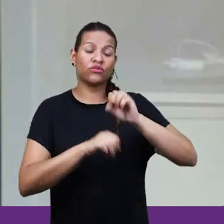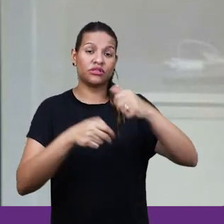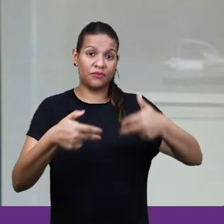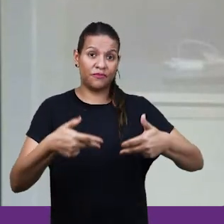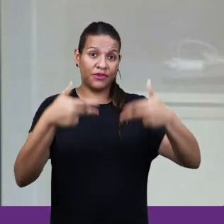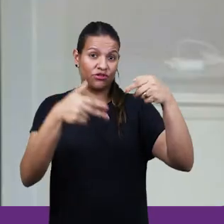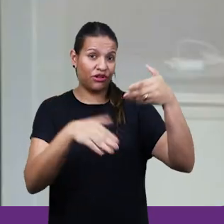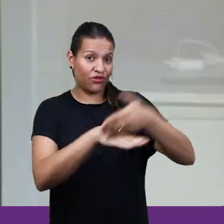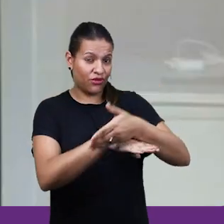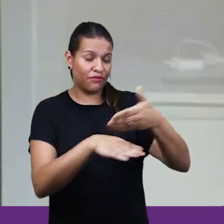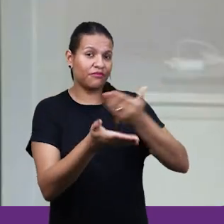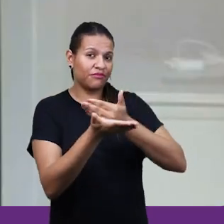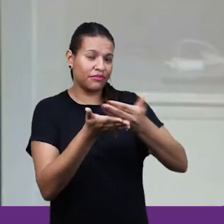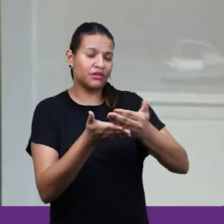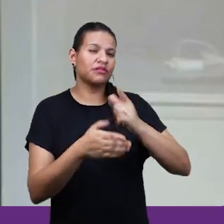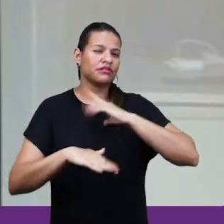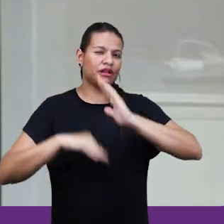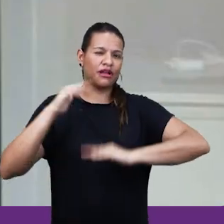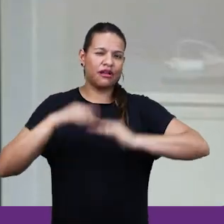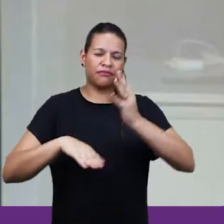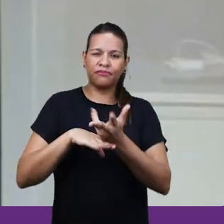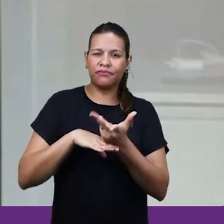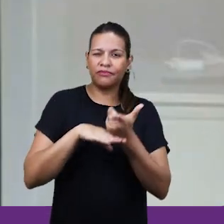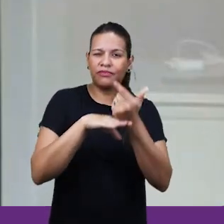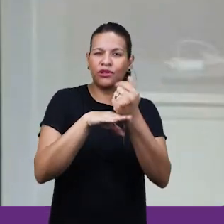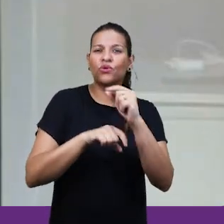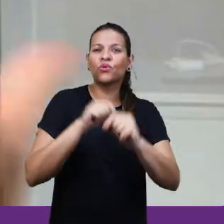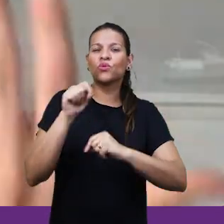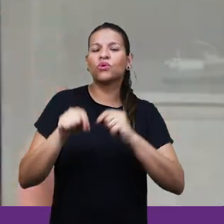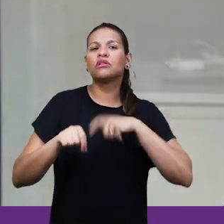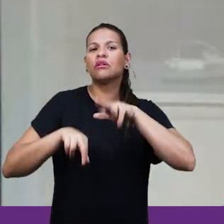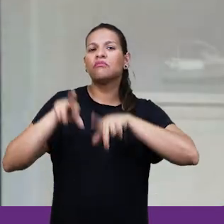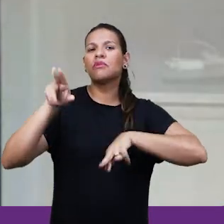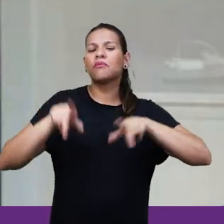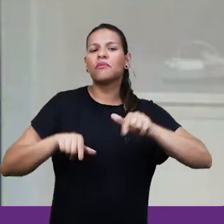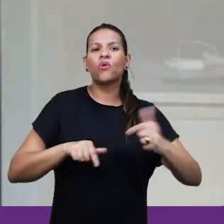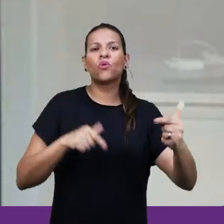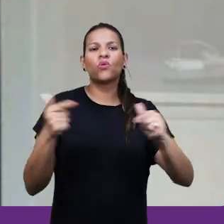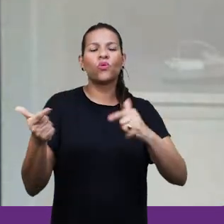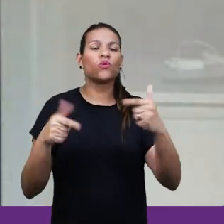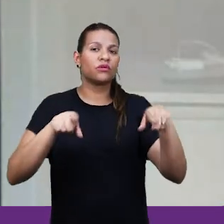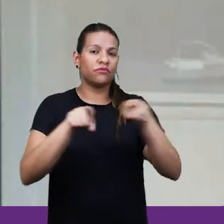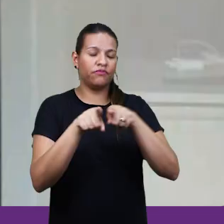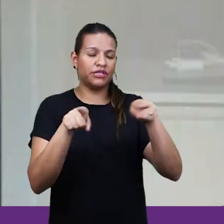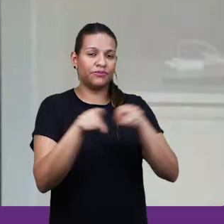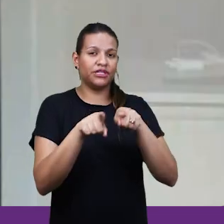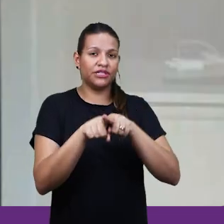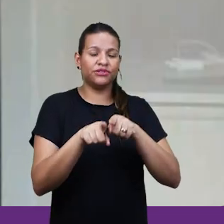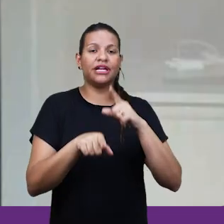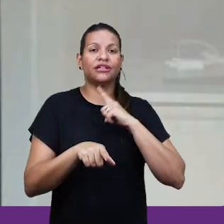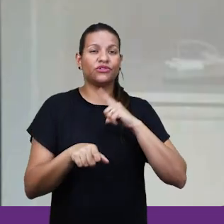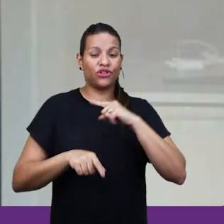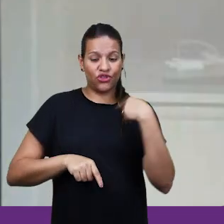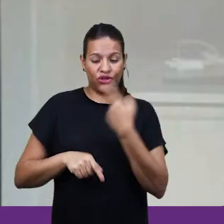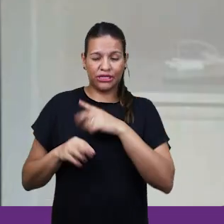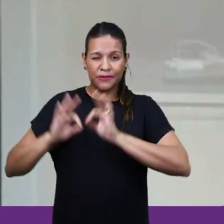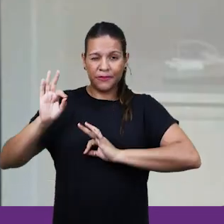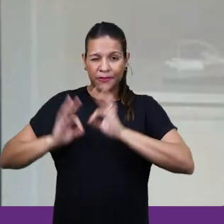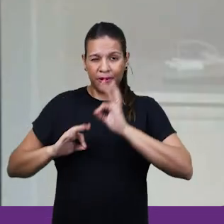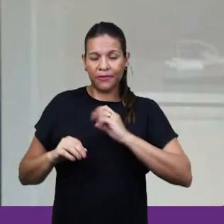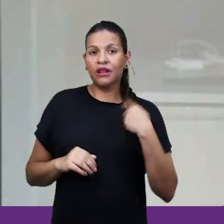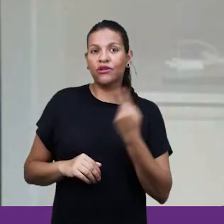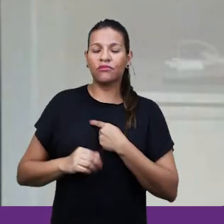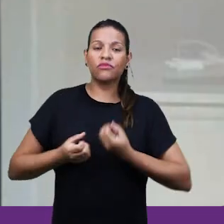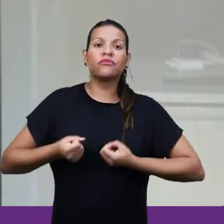educação midiática, né, como um conjunto de habilidades que, entre várias outras coisas, vai nos preparar